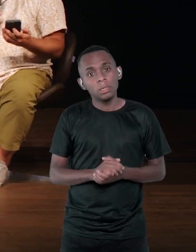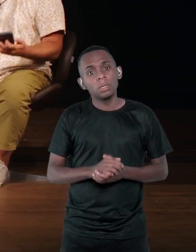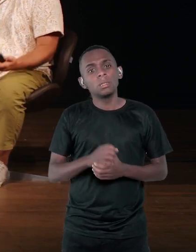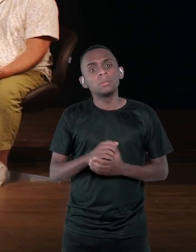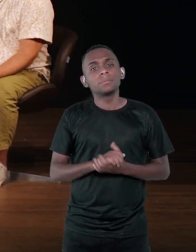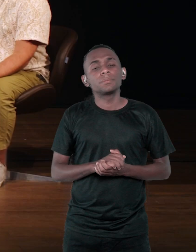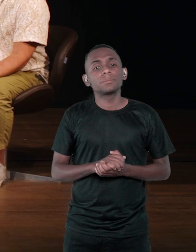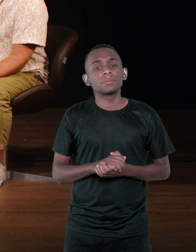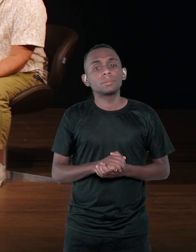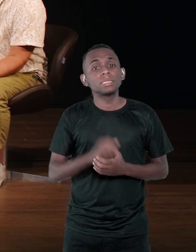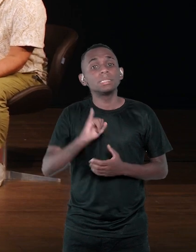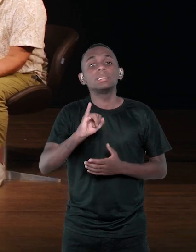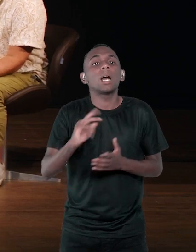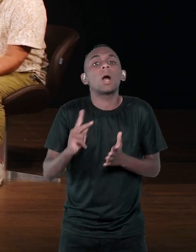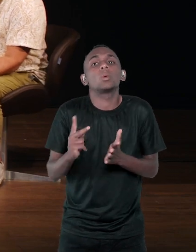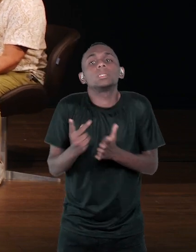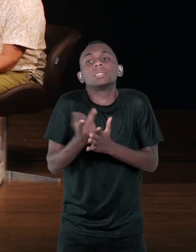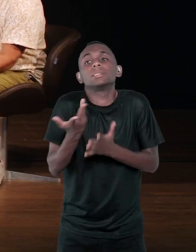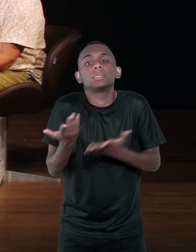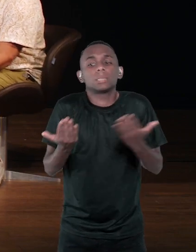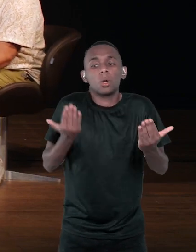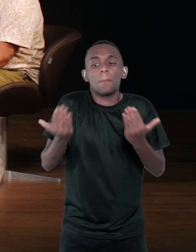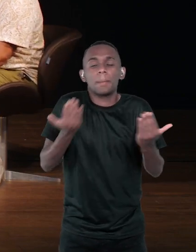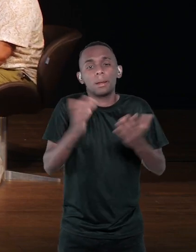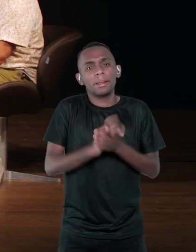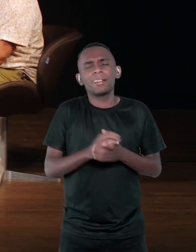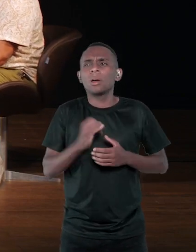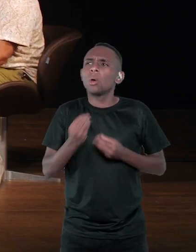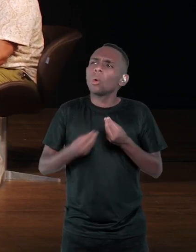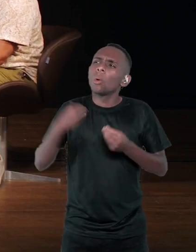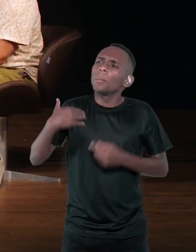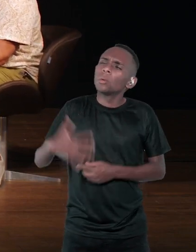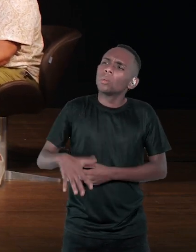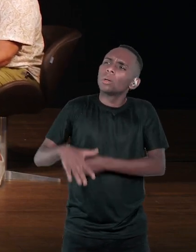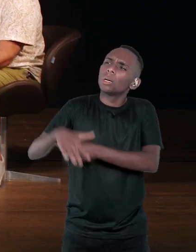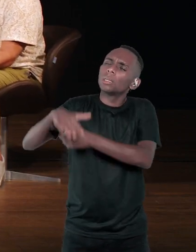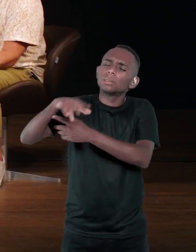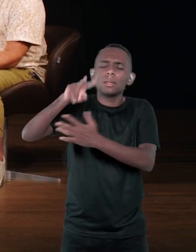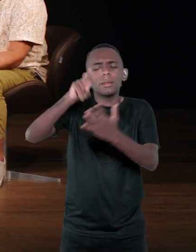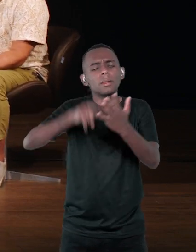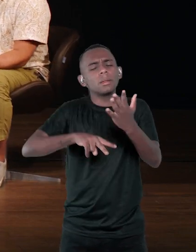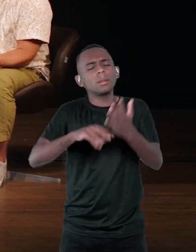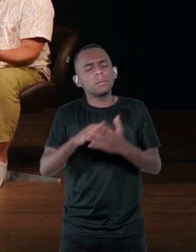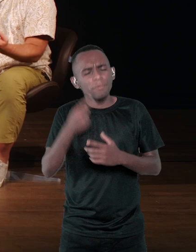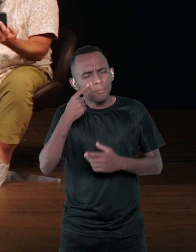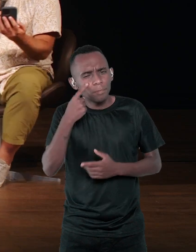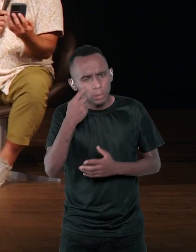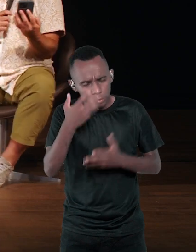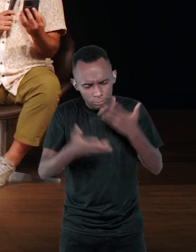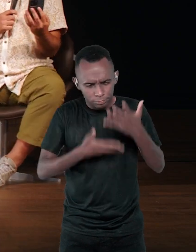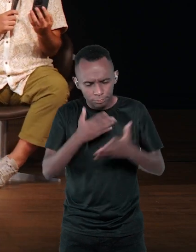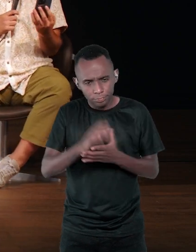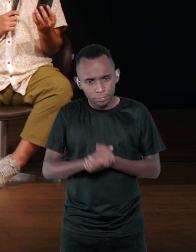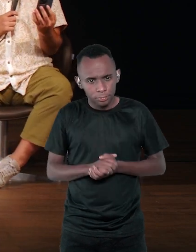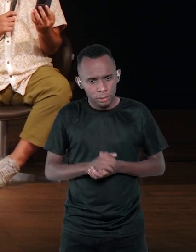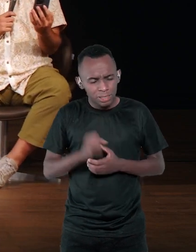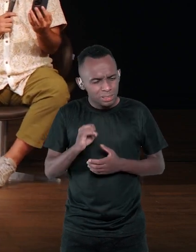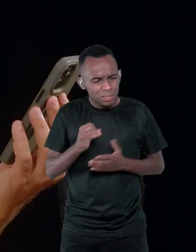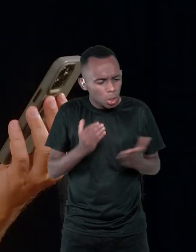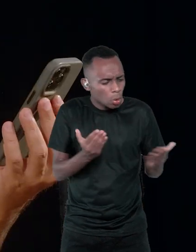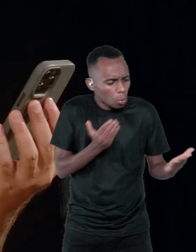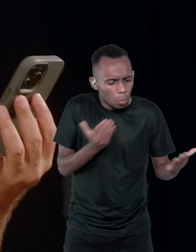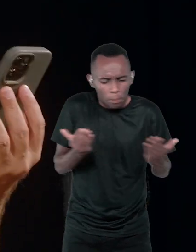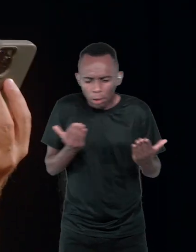Fosse Portanto. E assim, como crescer com isso aqui e não ficar louco com as palavras? Veja, Se Porém Fosse